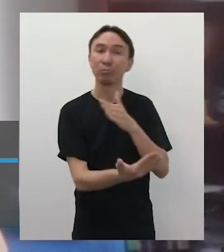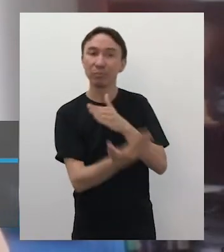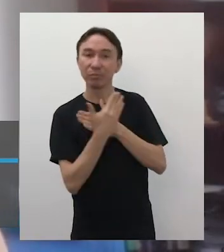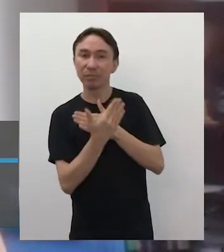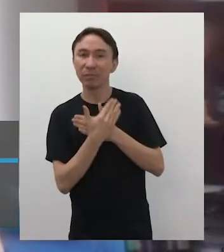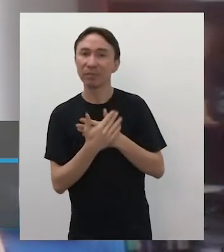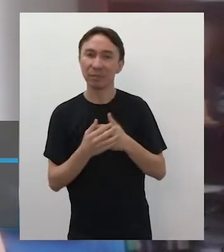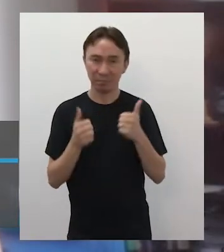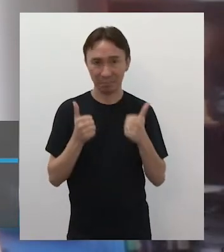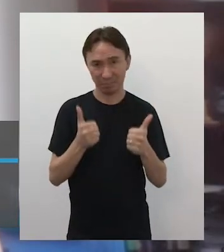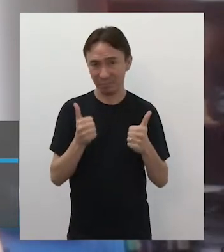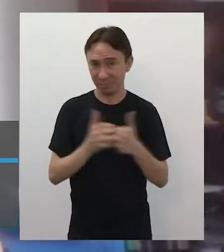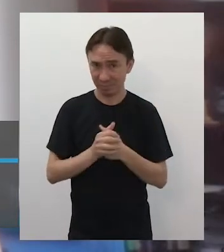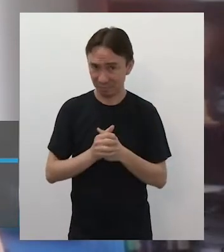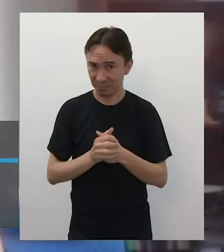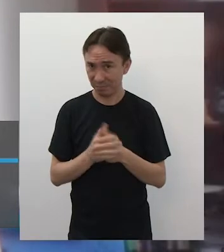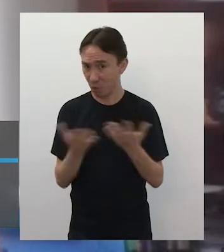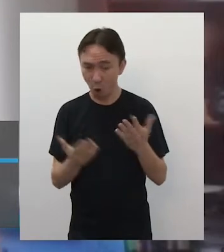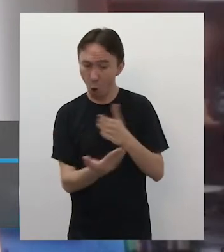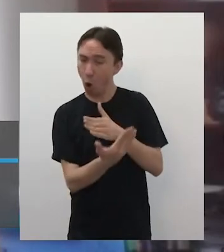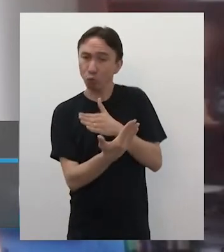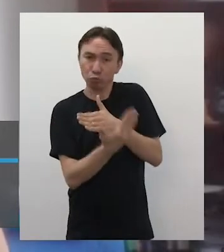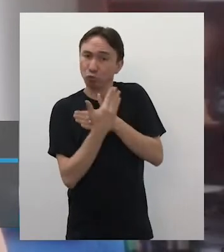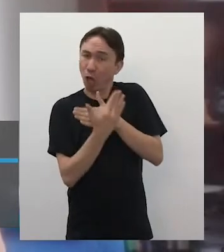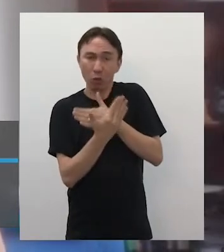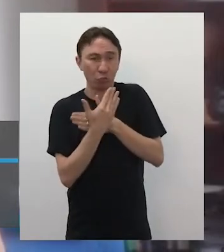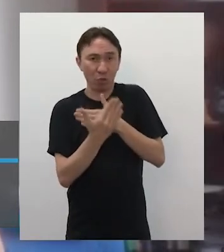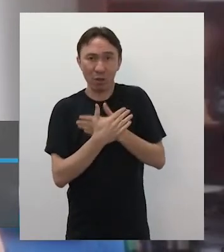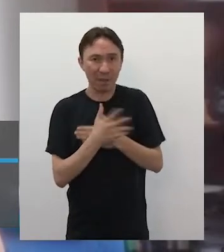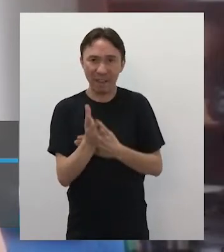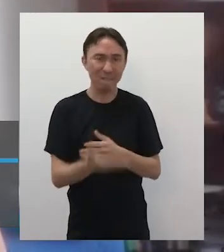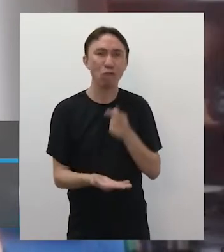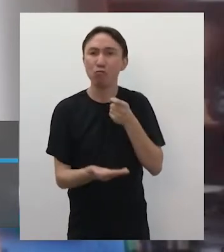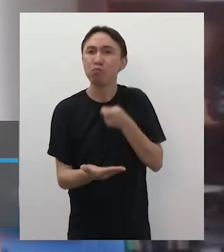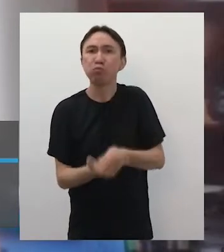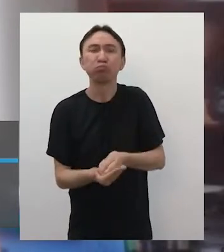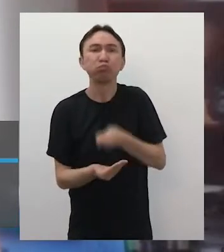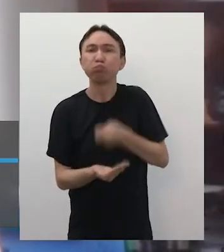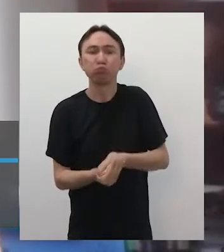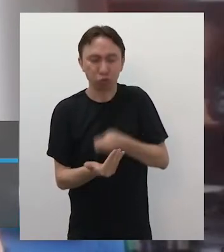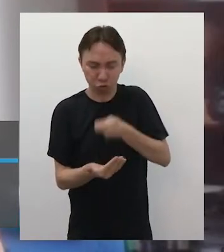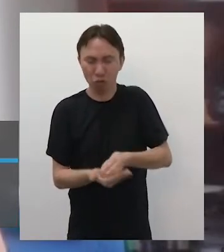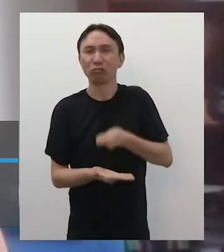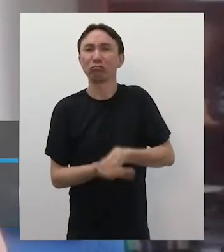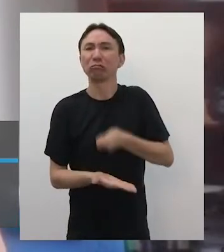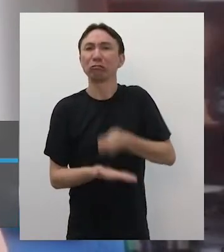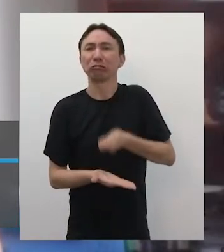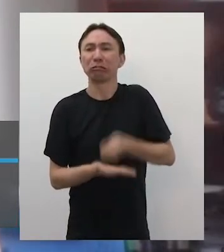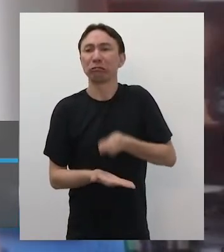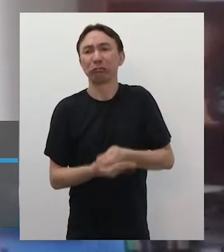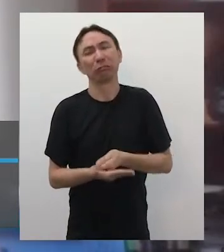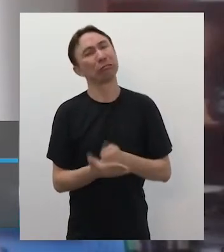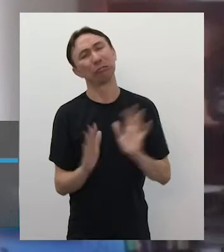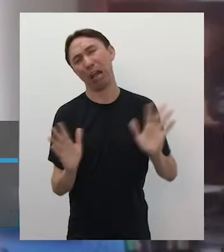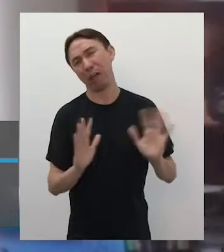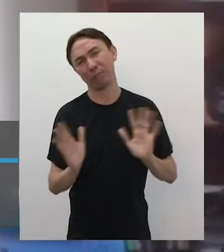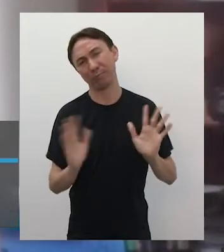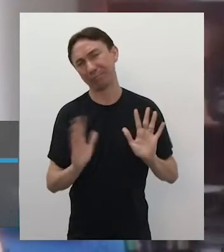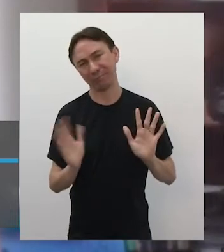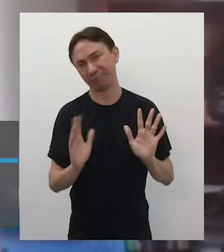preciso priorizar ela. Algumas pessoas fazem listas, por exemplo, na semana, do mês, então